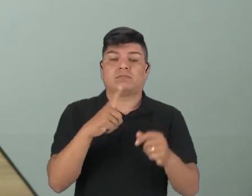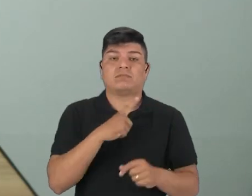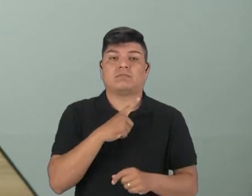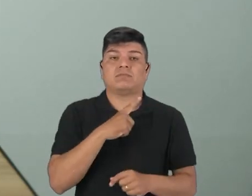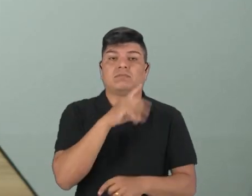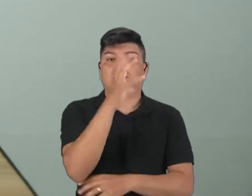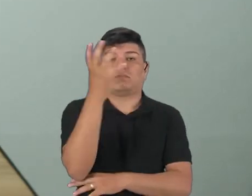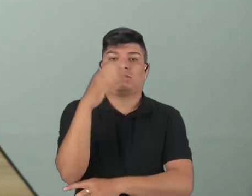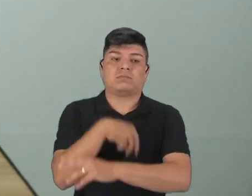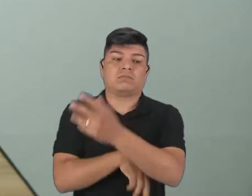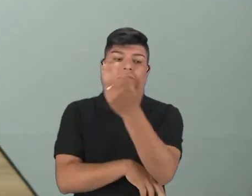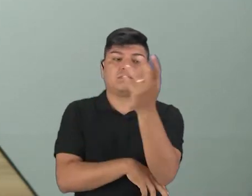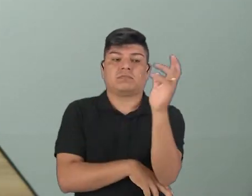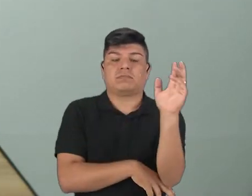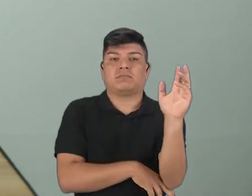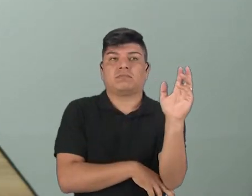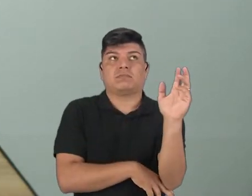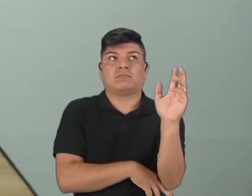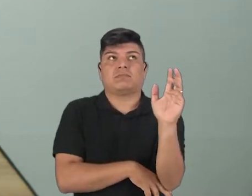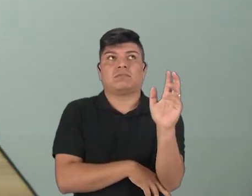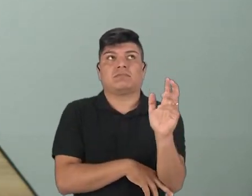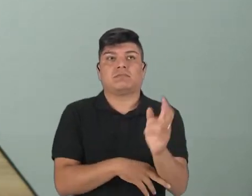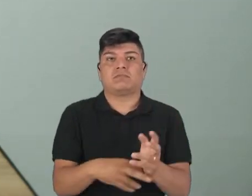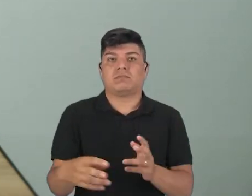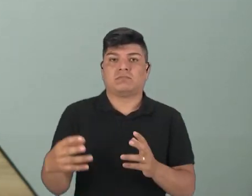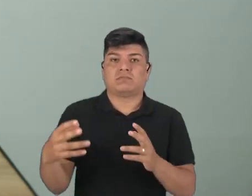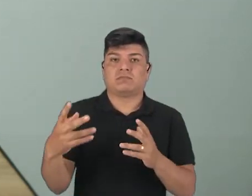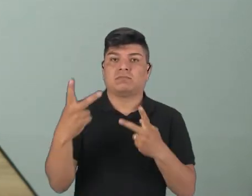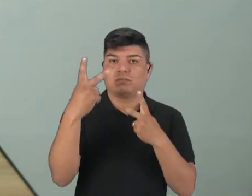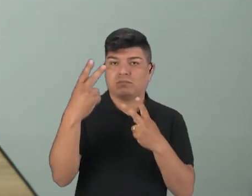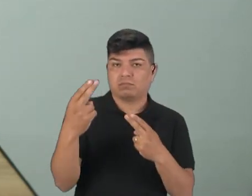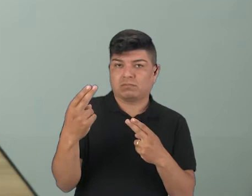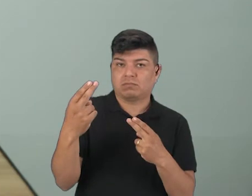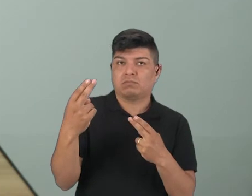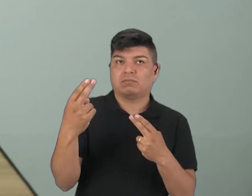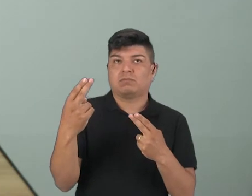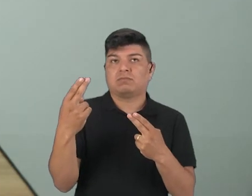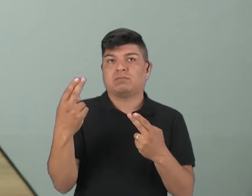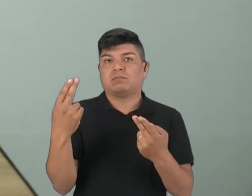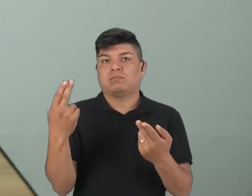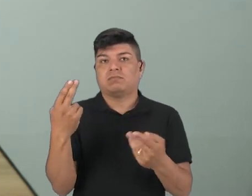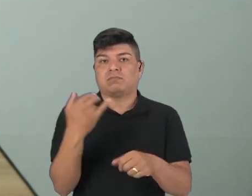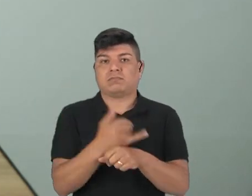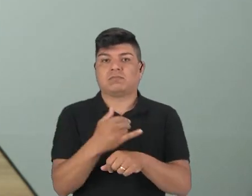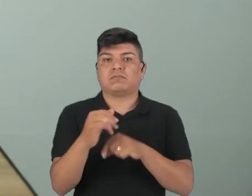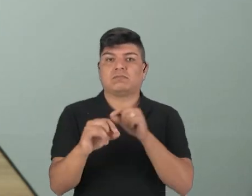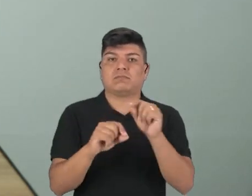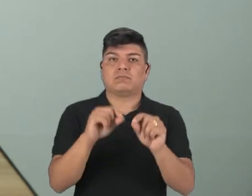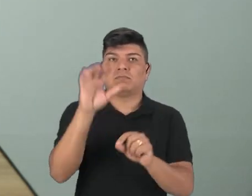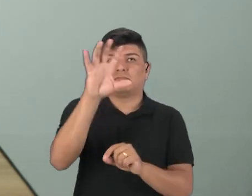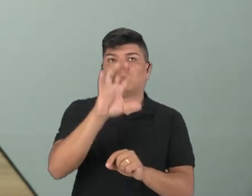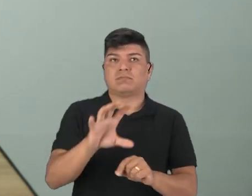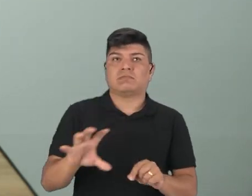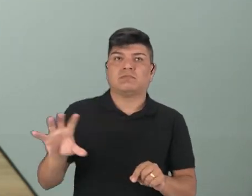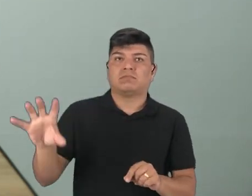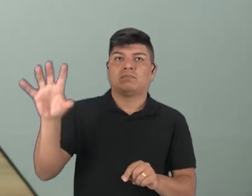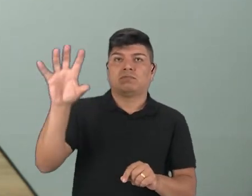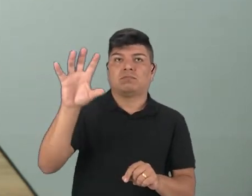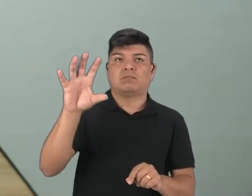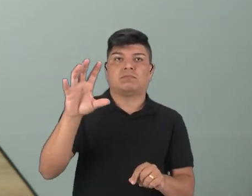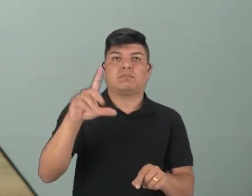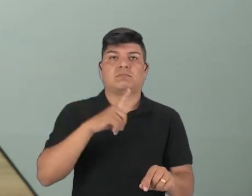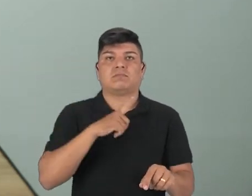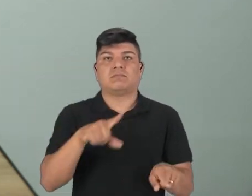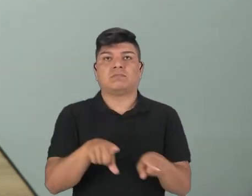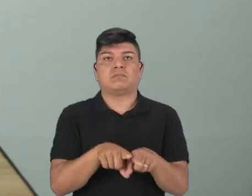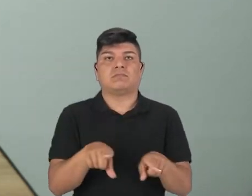nossa natureza, com esse mesmo formato dos sólidos geométricos espaciais,